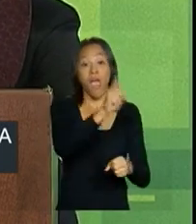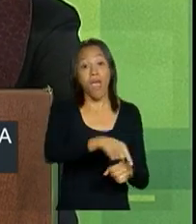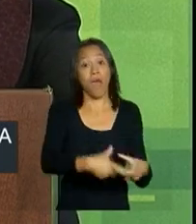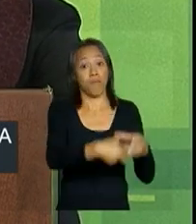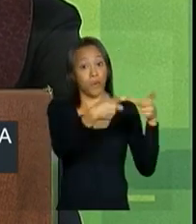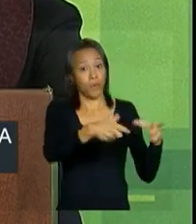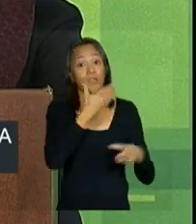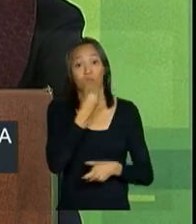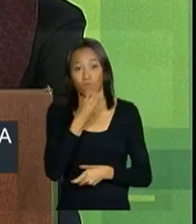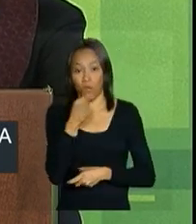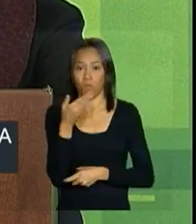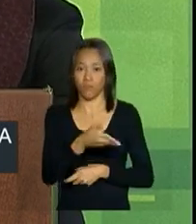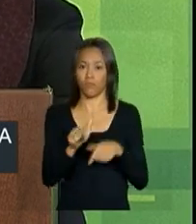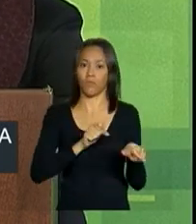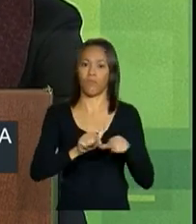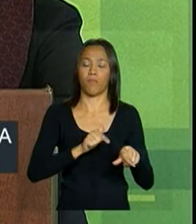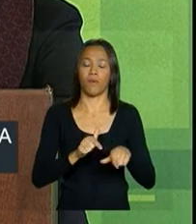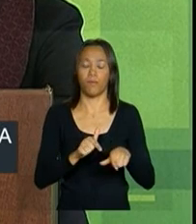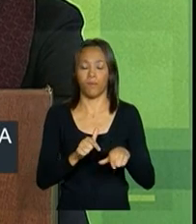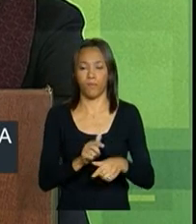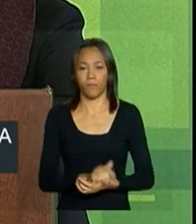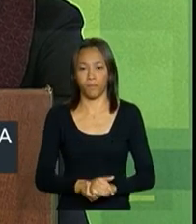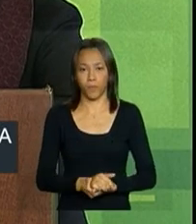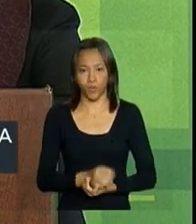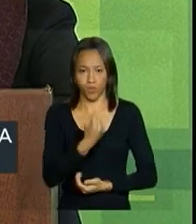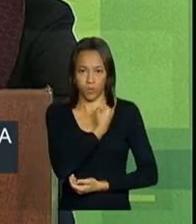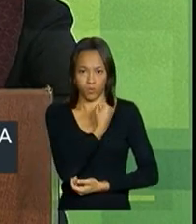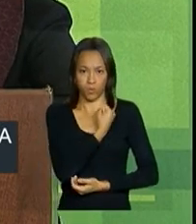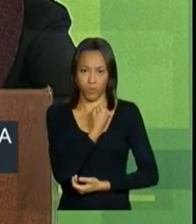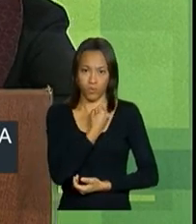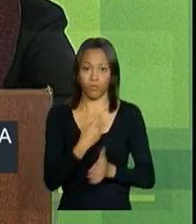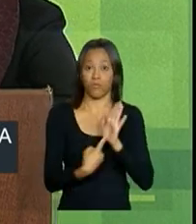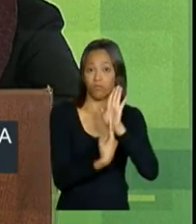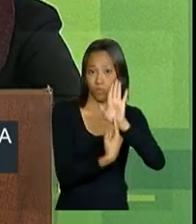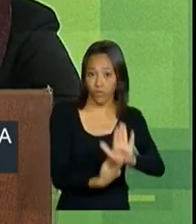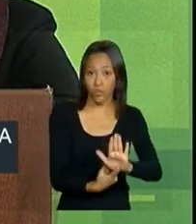números são representativos